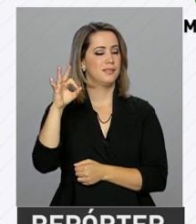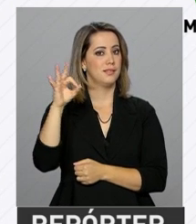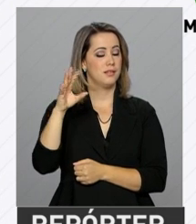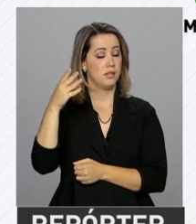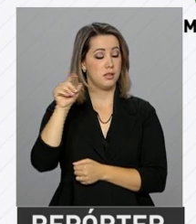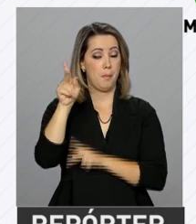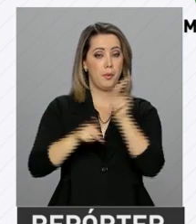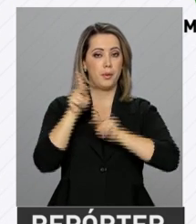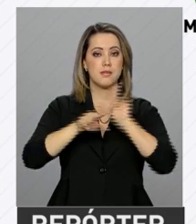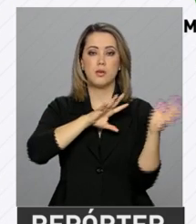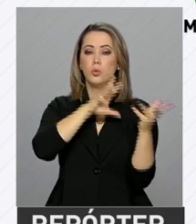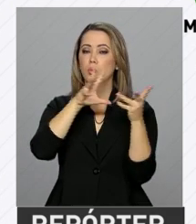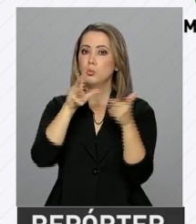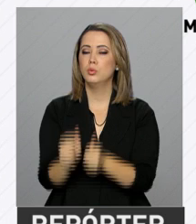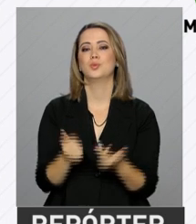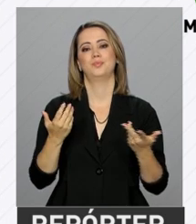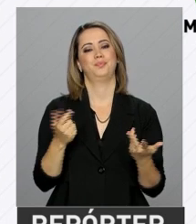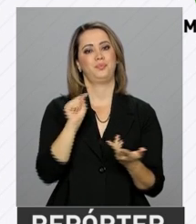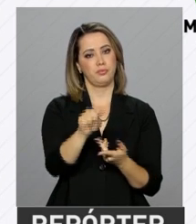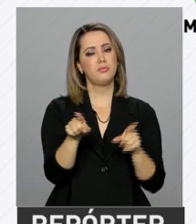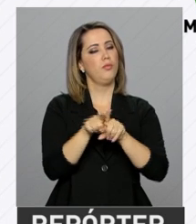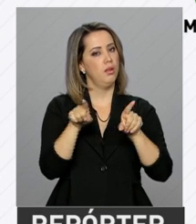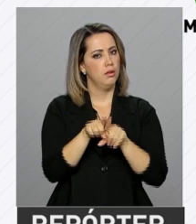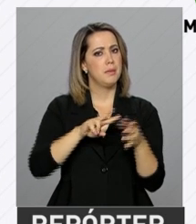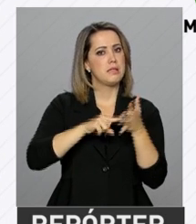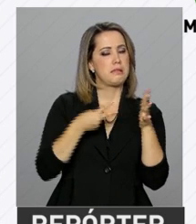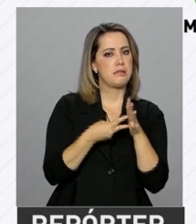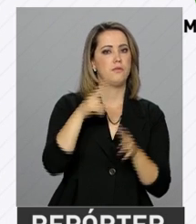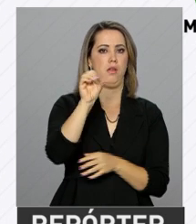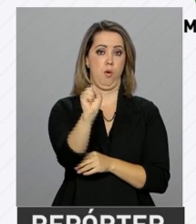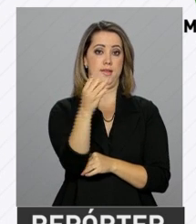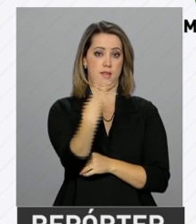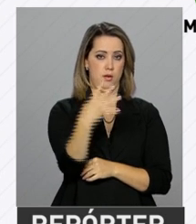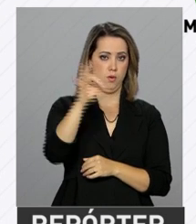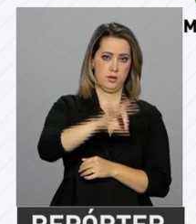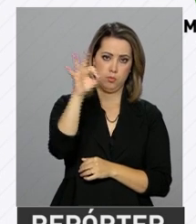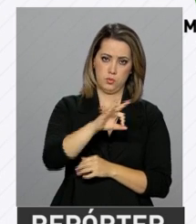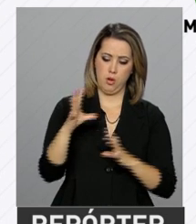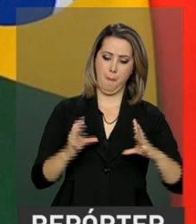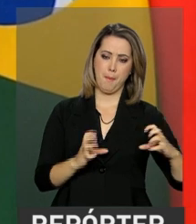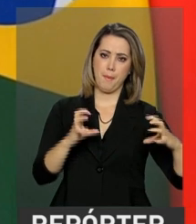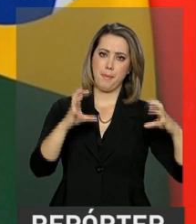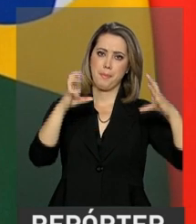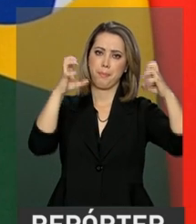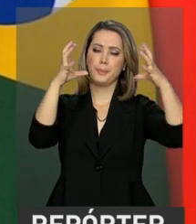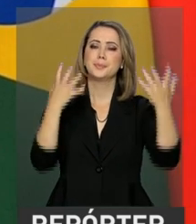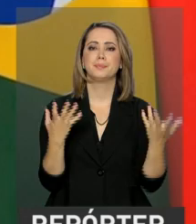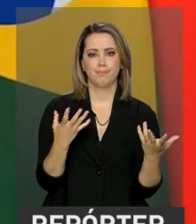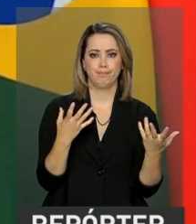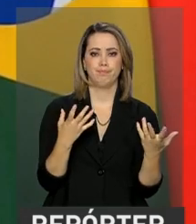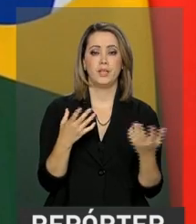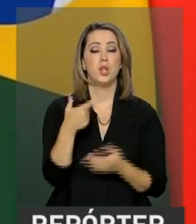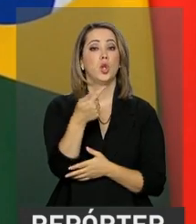o grupo também é responsável por 84% das emissões de gases que provocam o efeito estufa no G20 o o